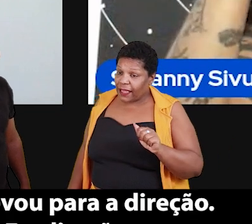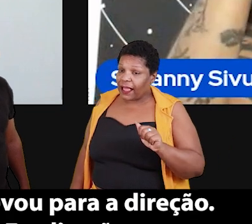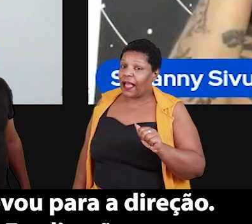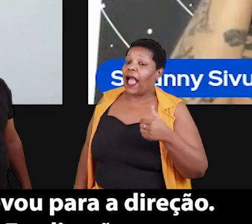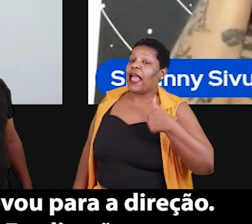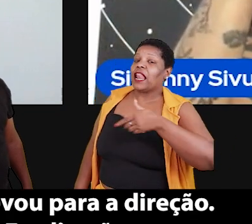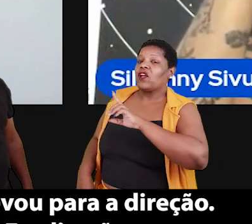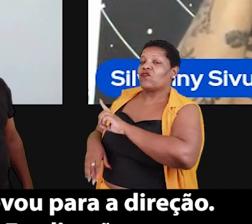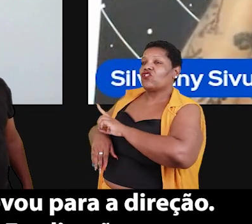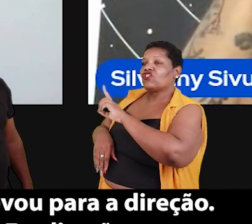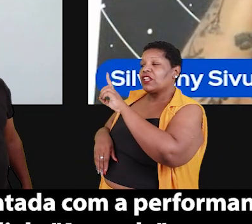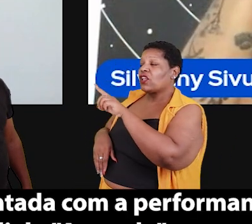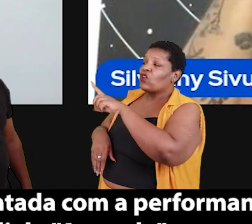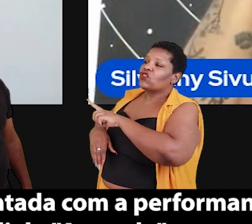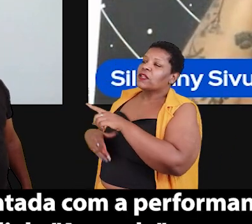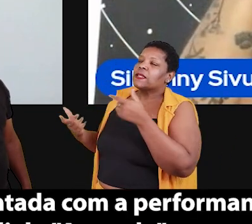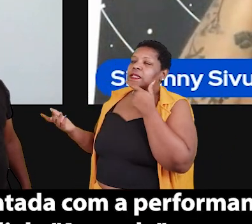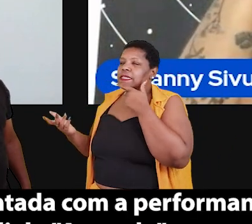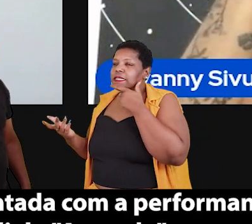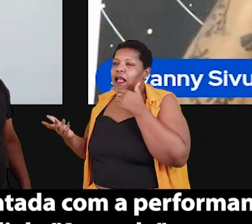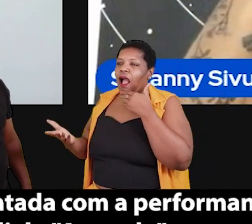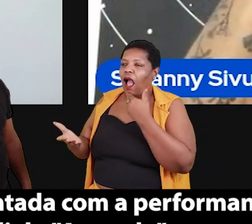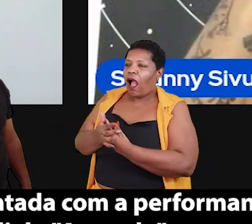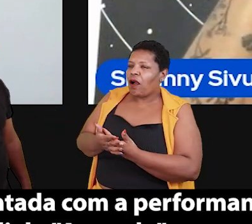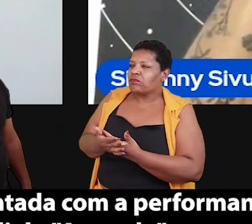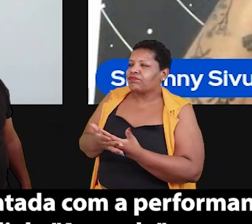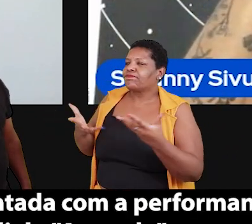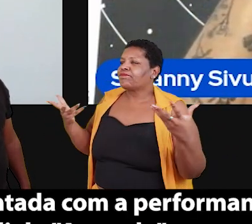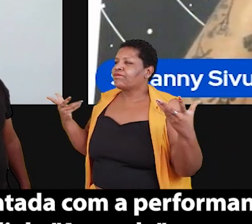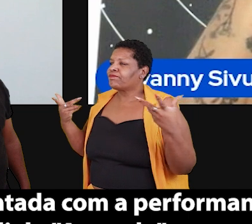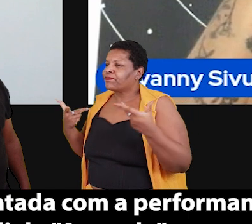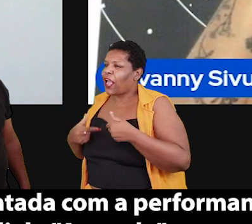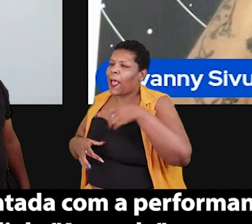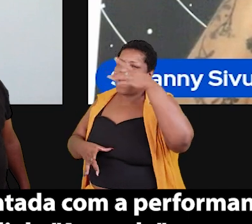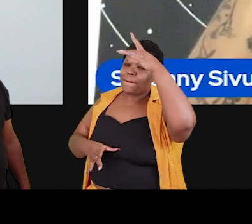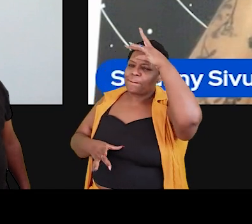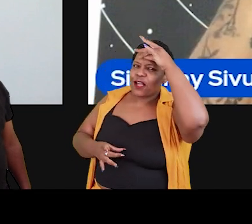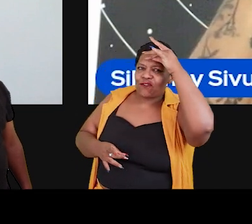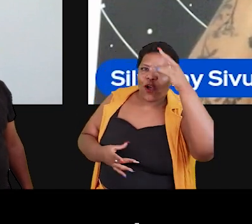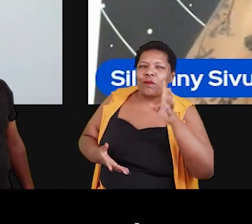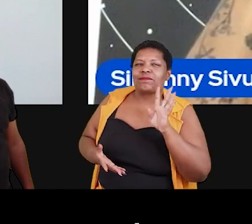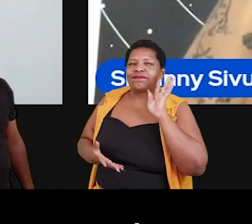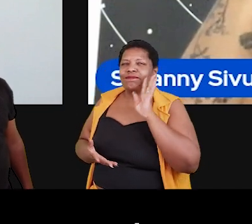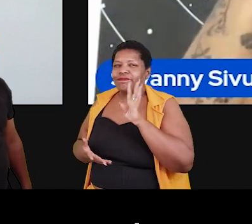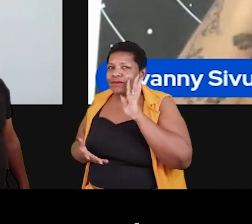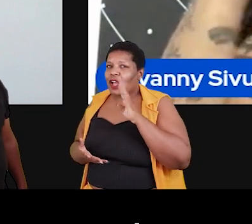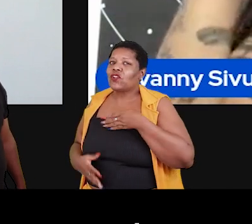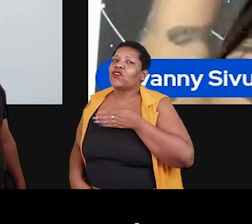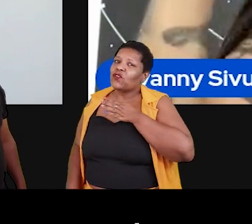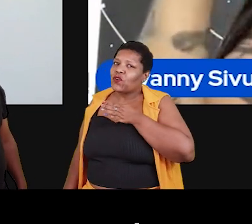para a direção ficou encantada com a performance, né, ali do Amarelo e